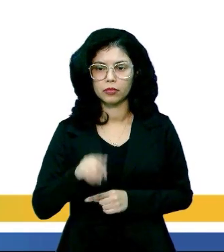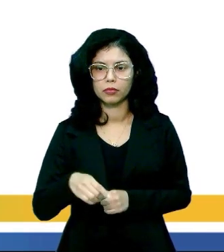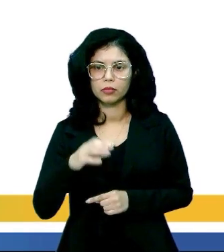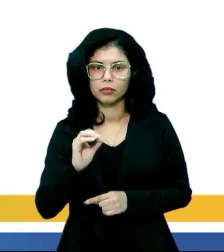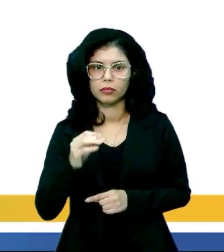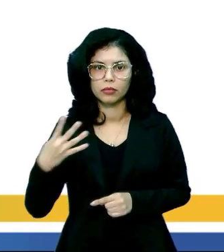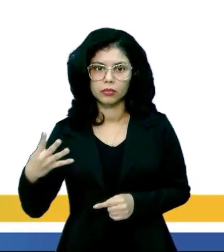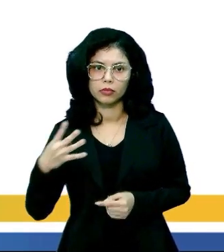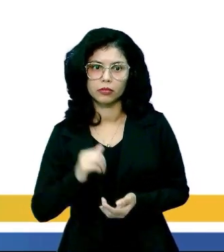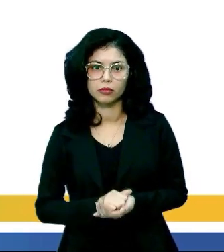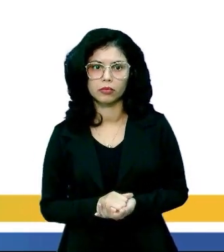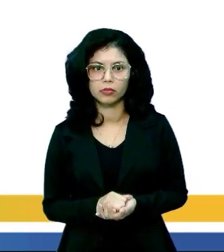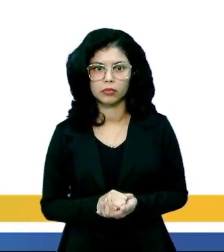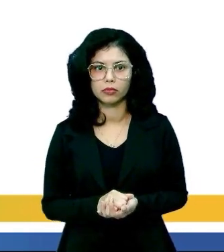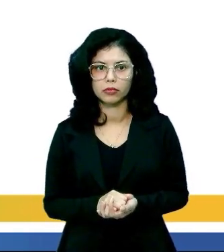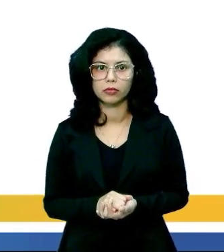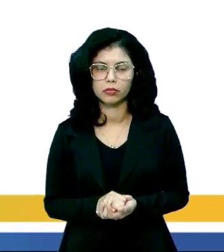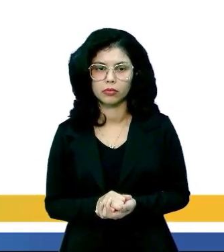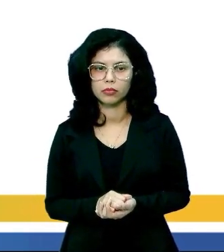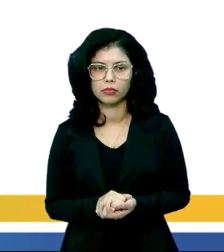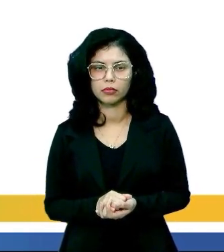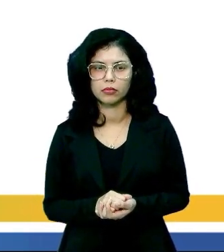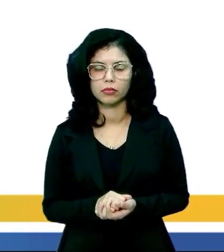bem separadinho ali, ó.